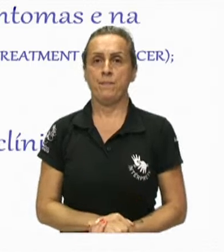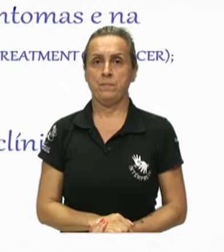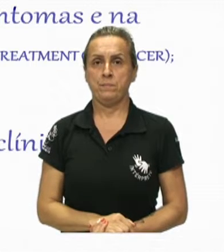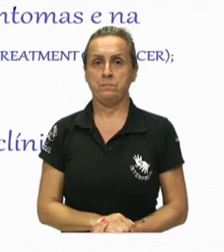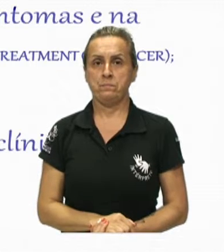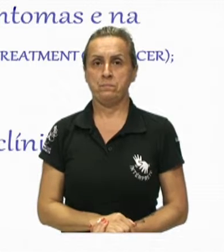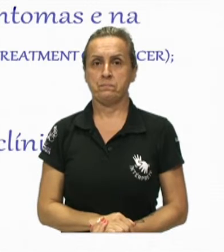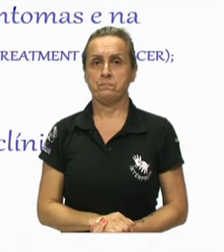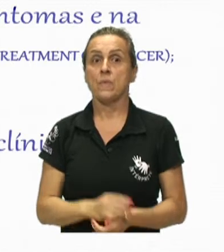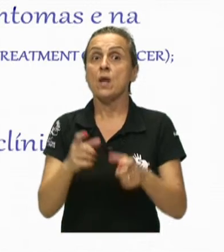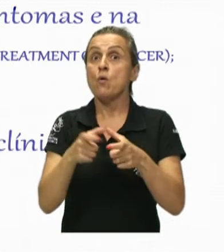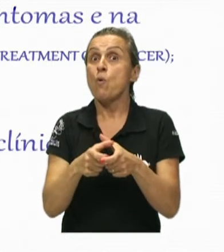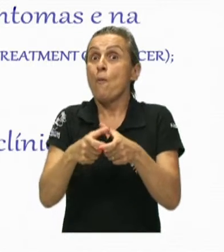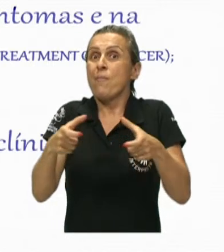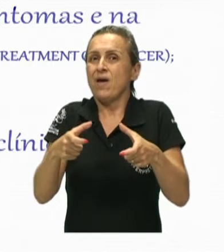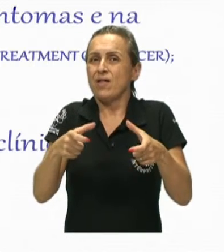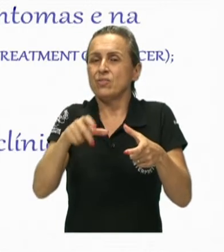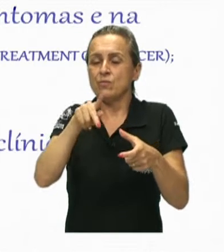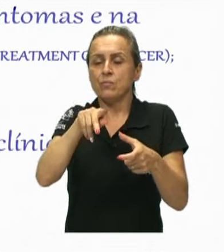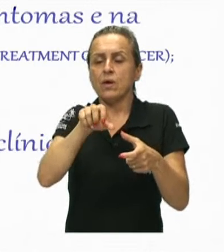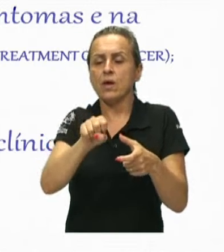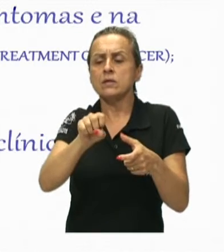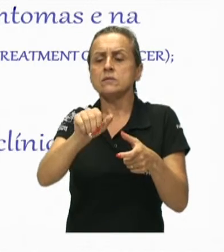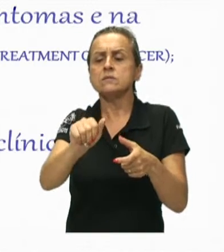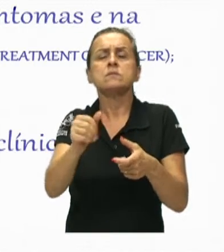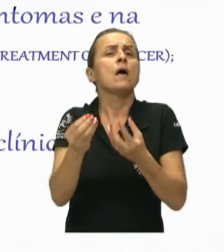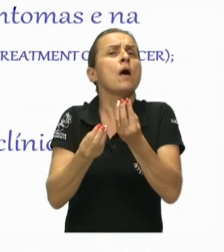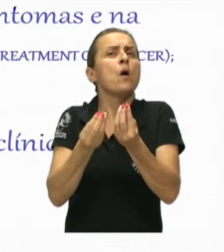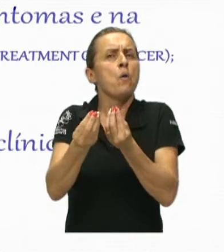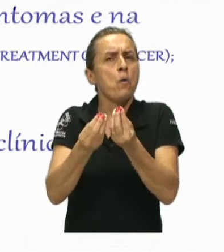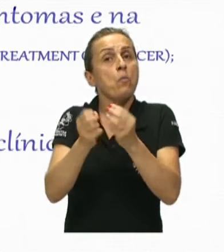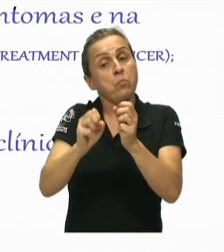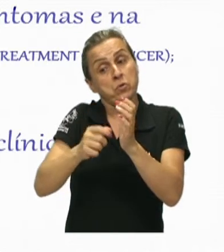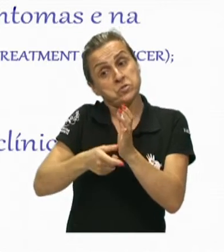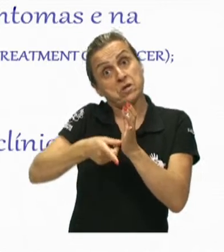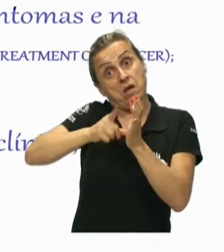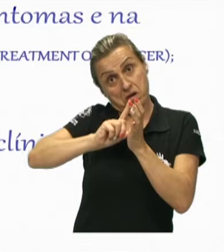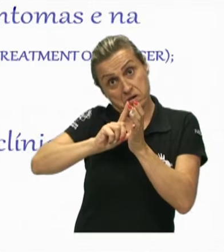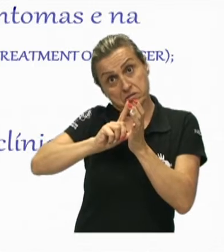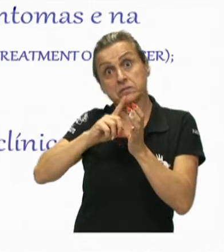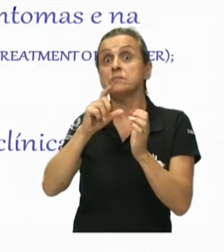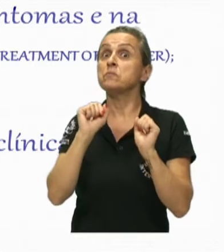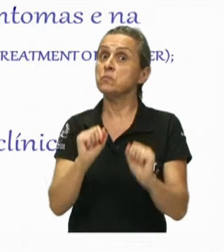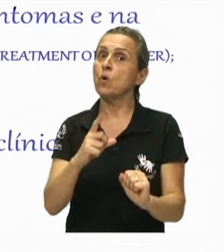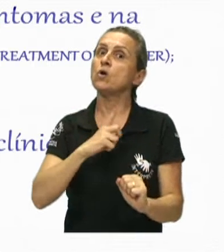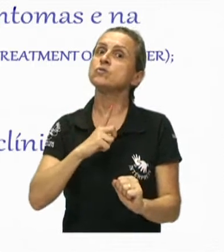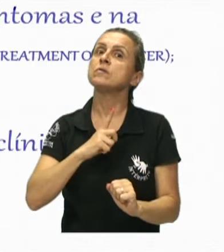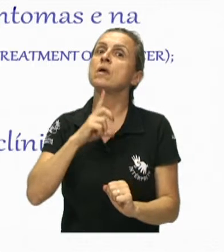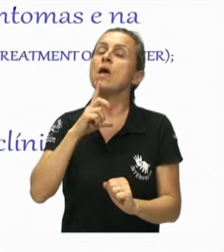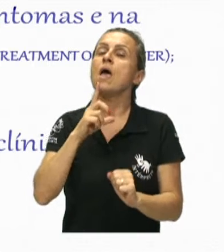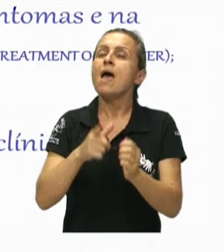O aumento do PSA, ele pode anteceder um diagnóstico de câncer até 4